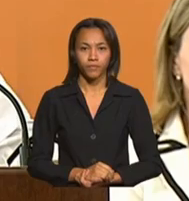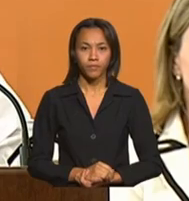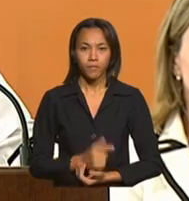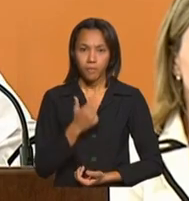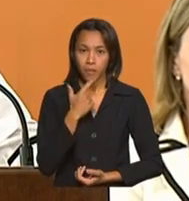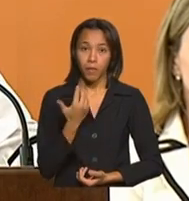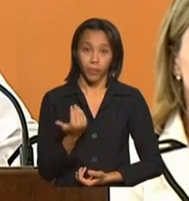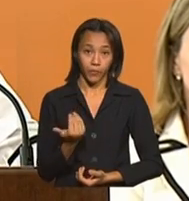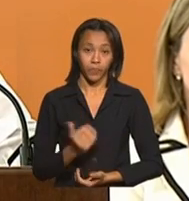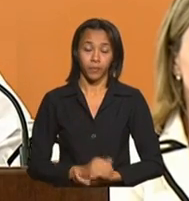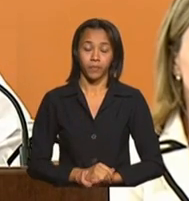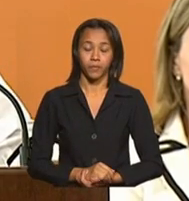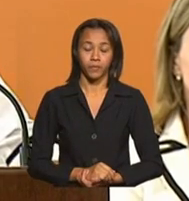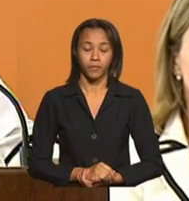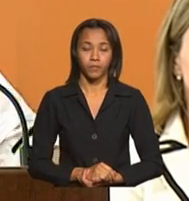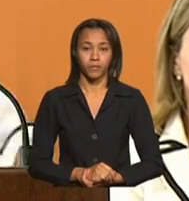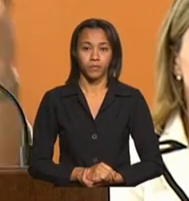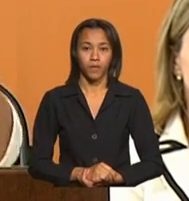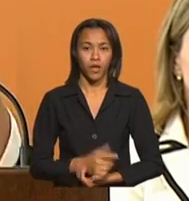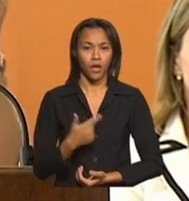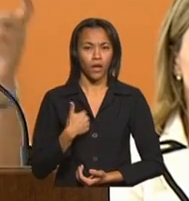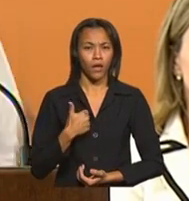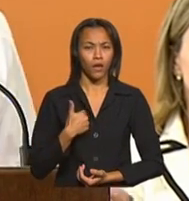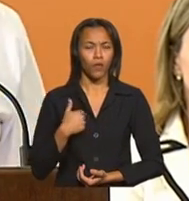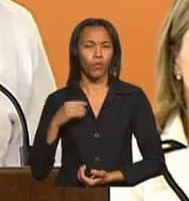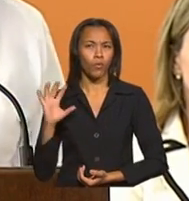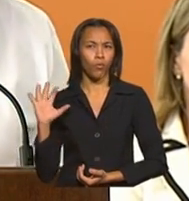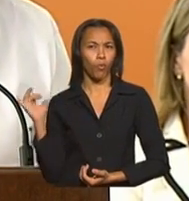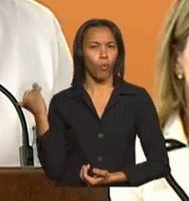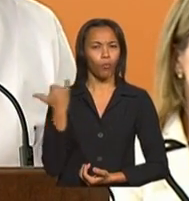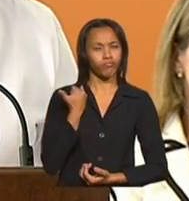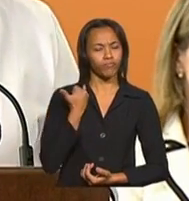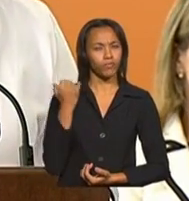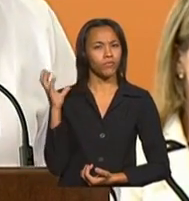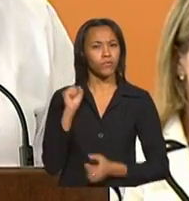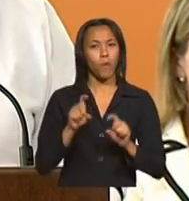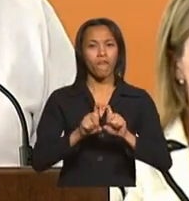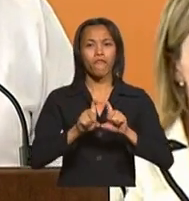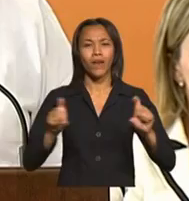pouco, eu escutei uma frase muito bonita